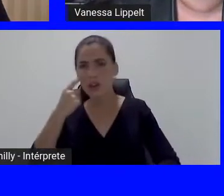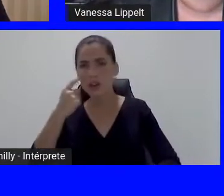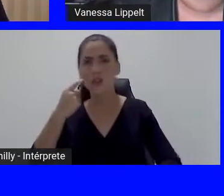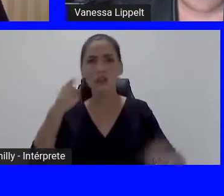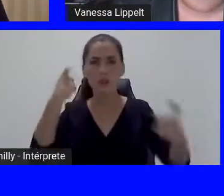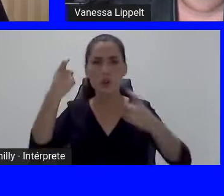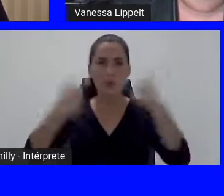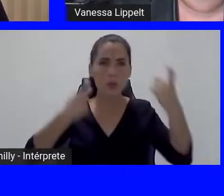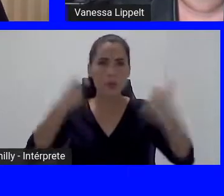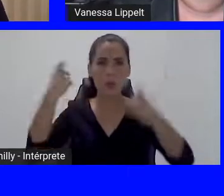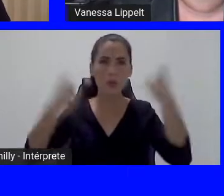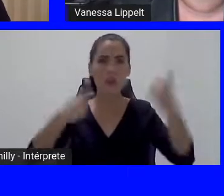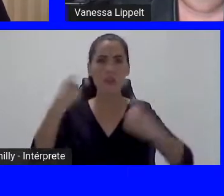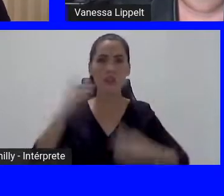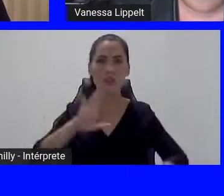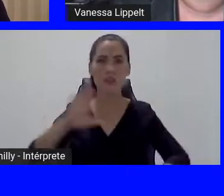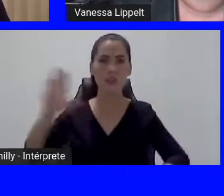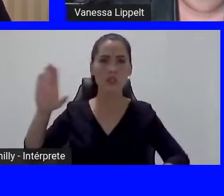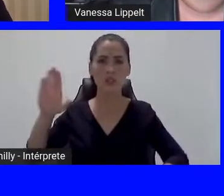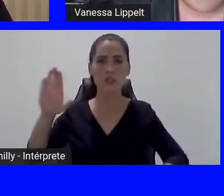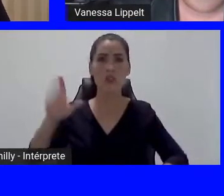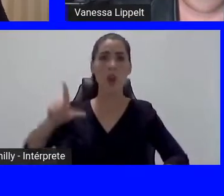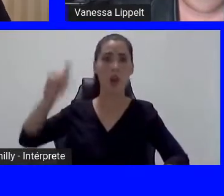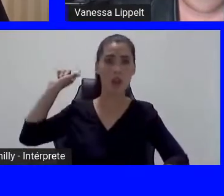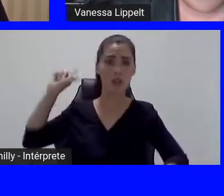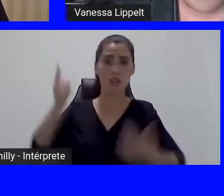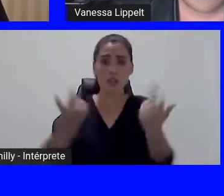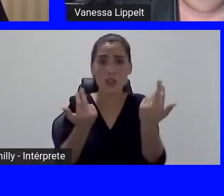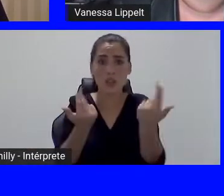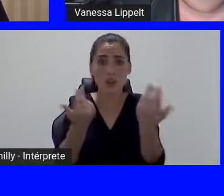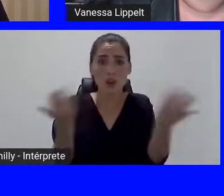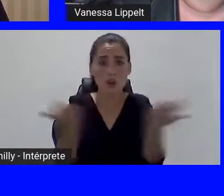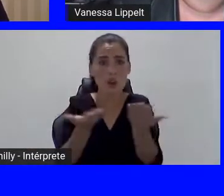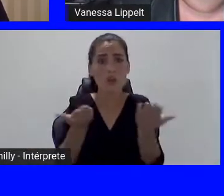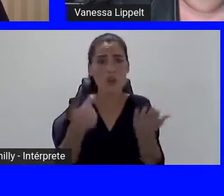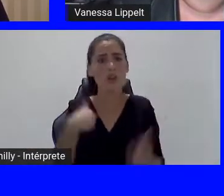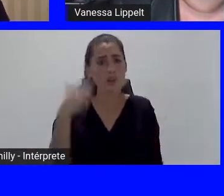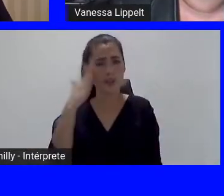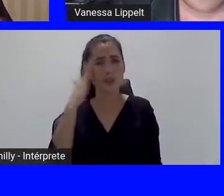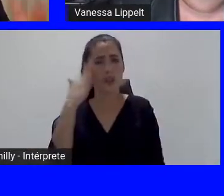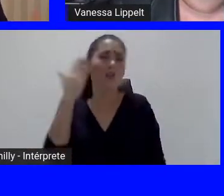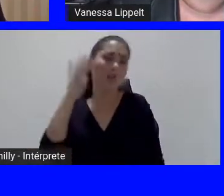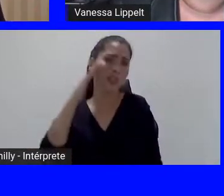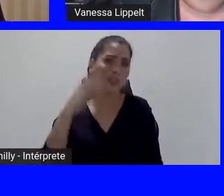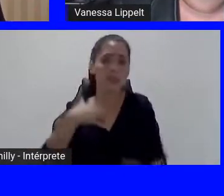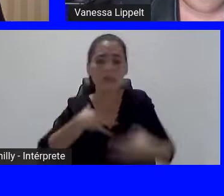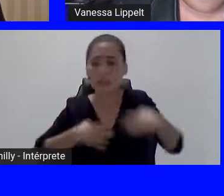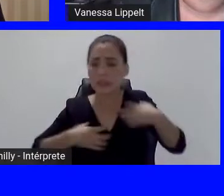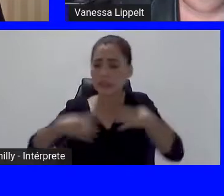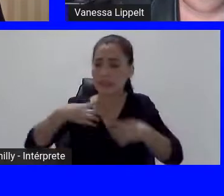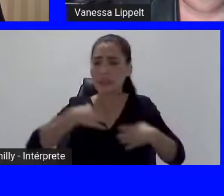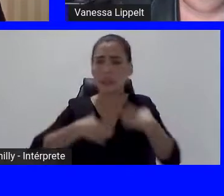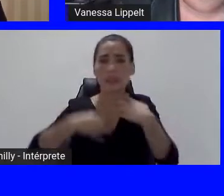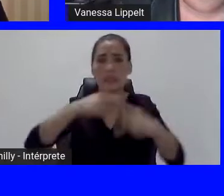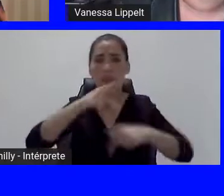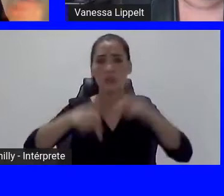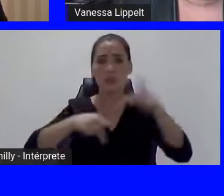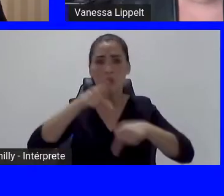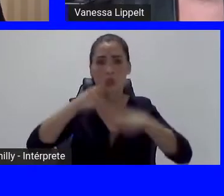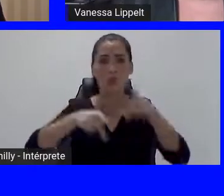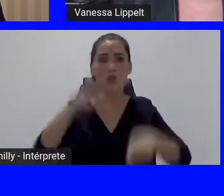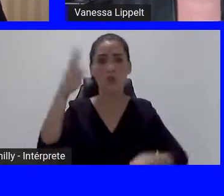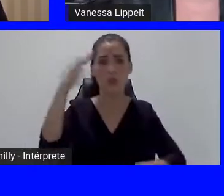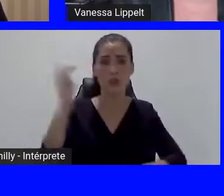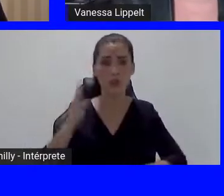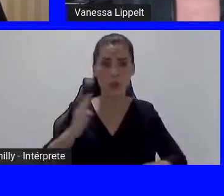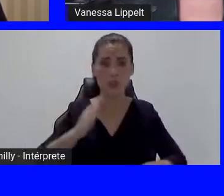tão antecipada quanto essa. E tem razão de ser. É a angústia da população brasileira, que pelo menos quase metade não quer votar